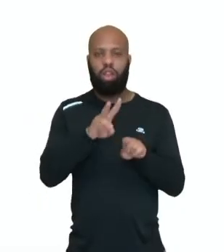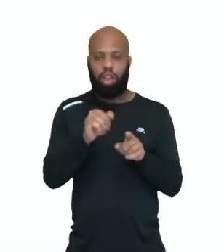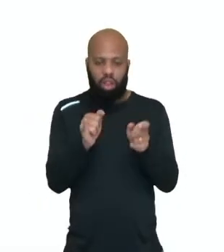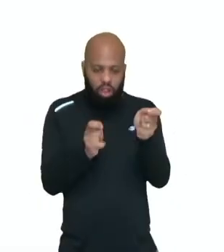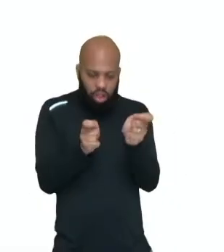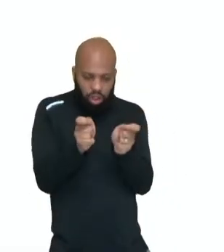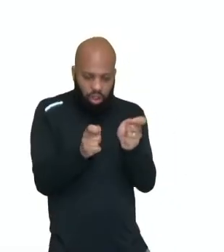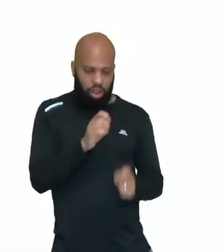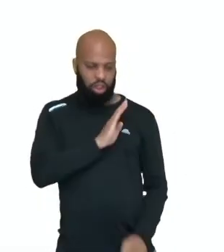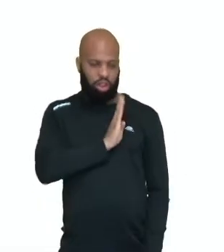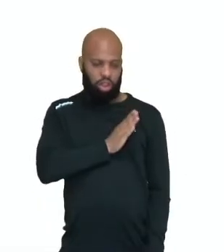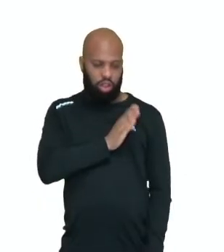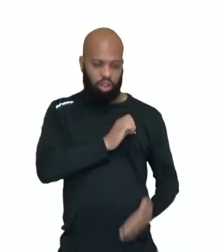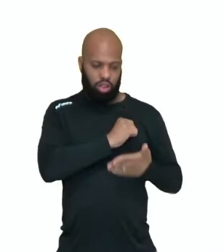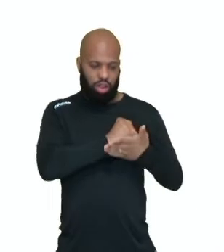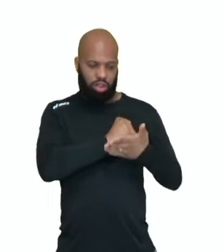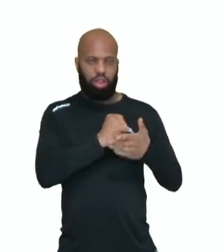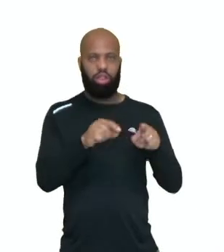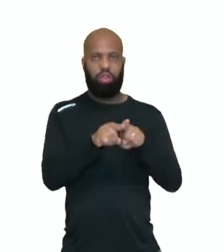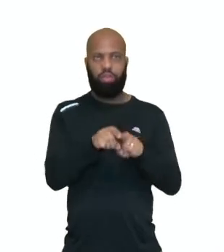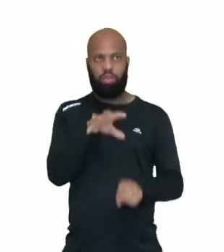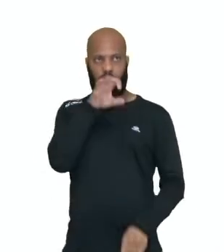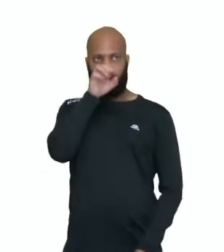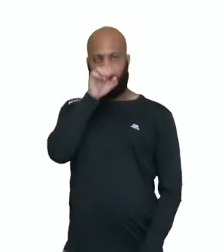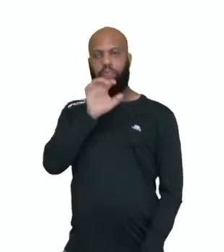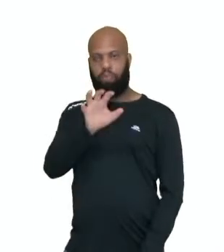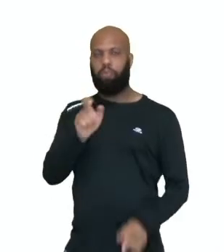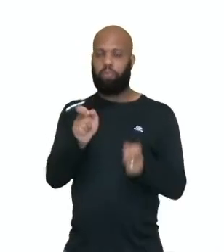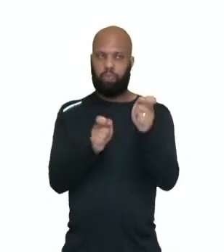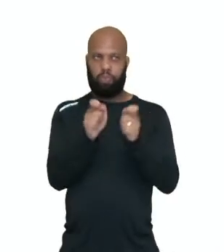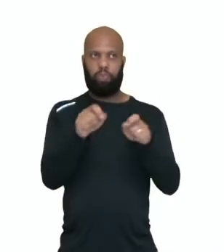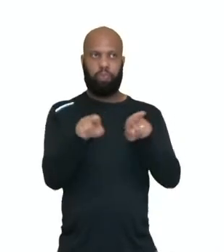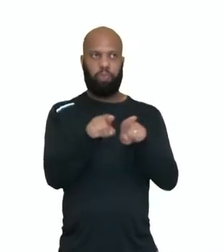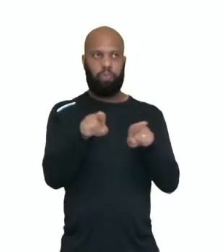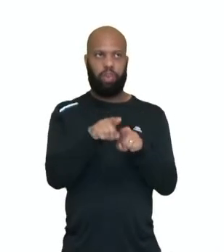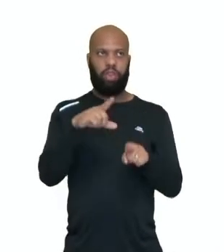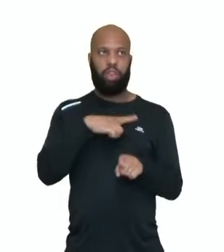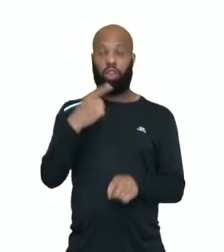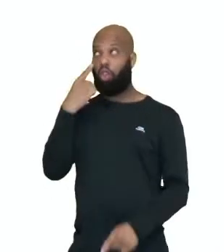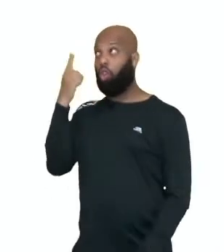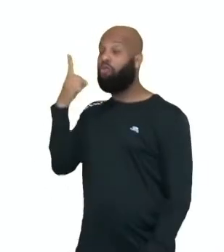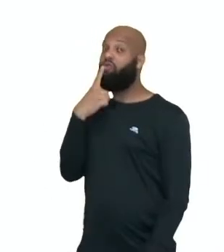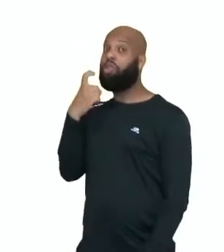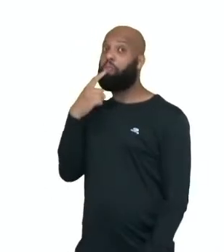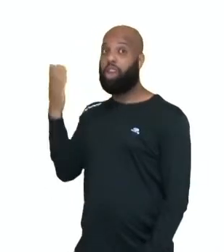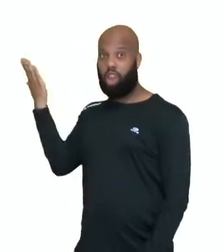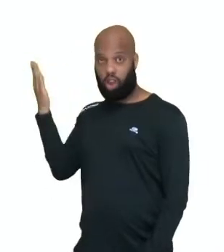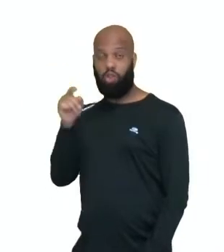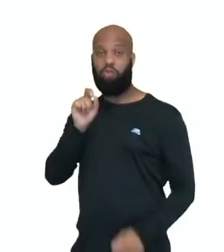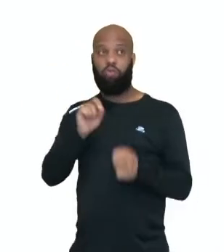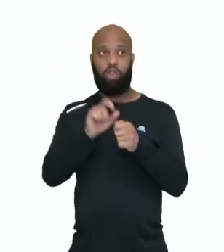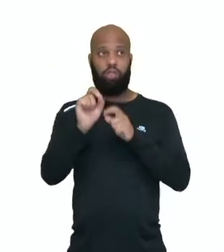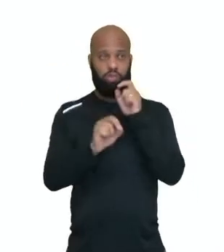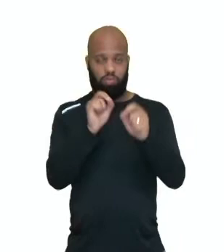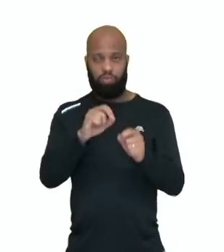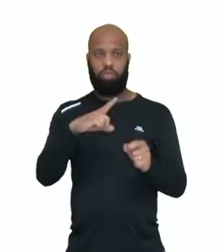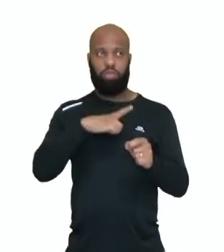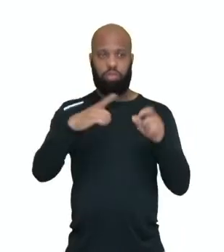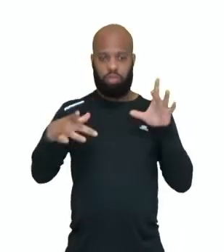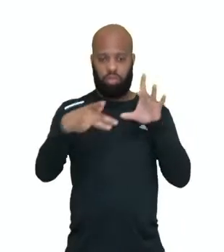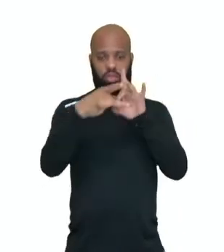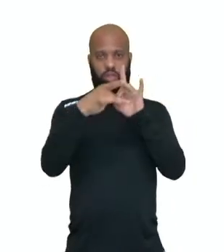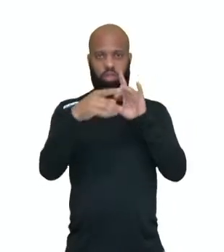batimentos cardíacos e a respiração. E lógico que é a medula espinal que vai fazer essa ligação entre